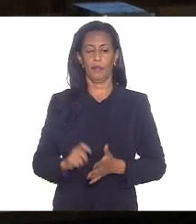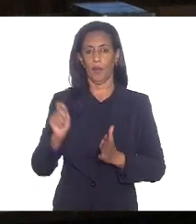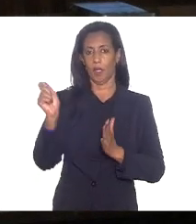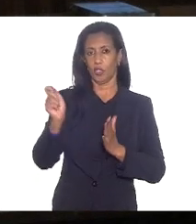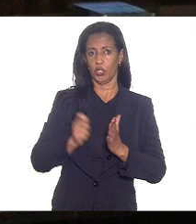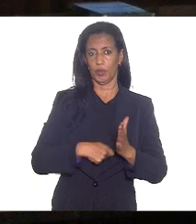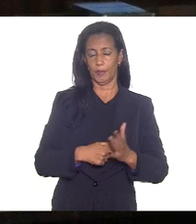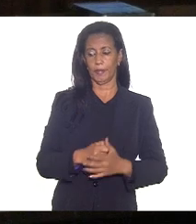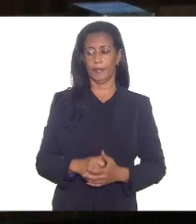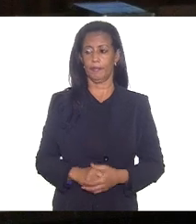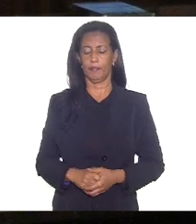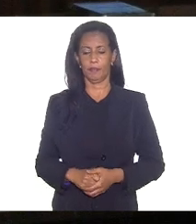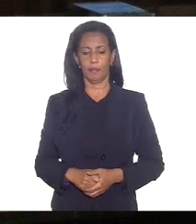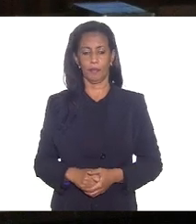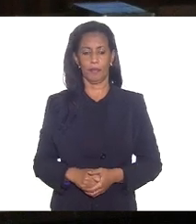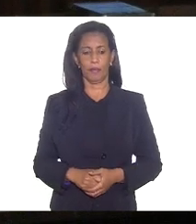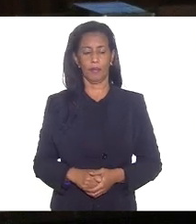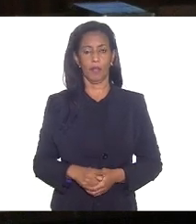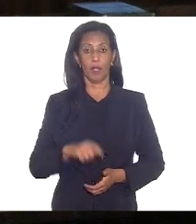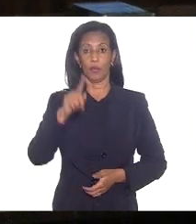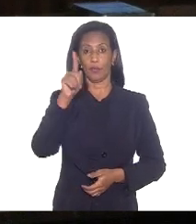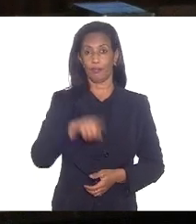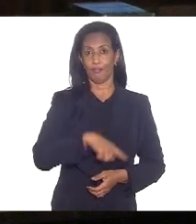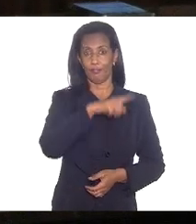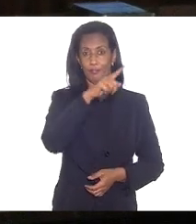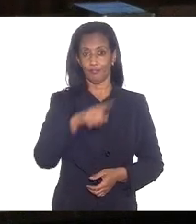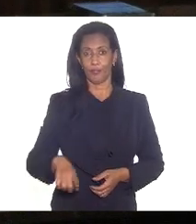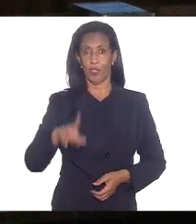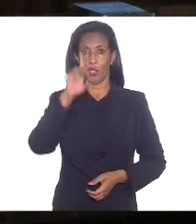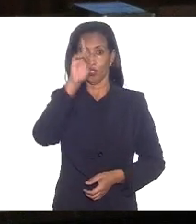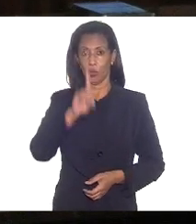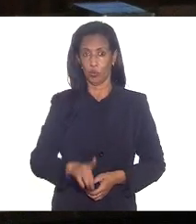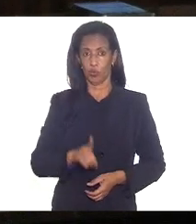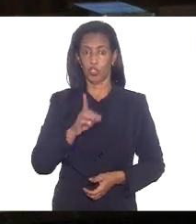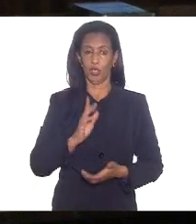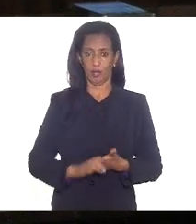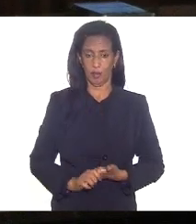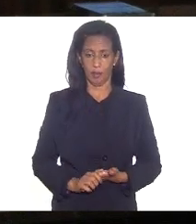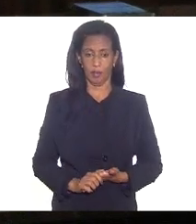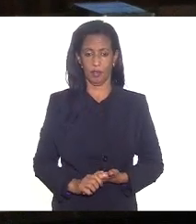inscrição e foi suspenso o direito deles de